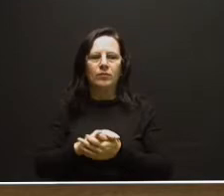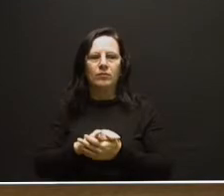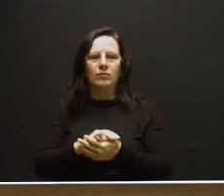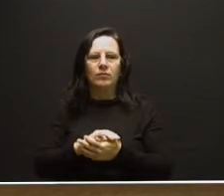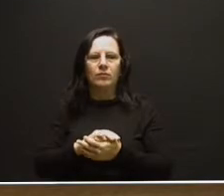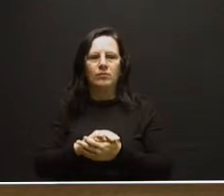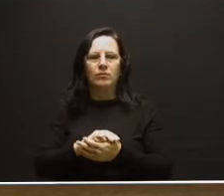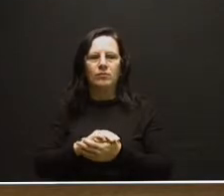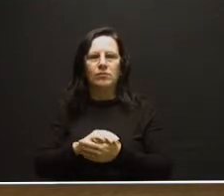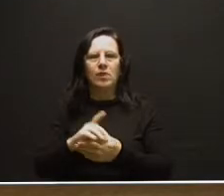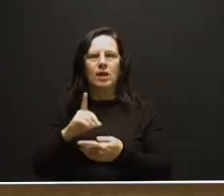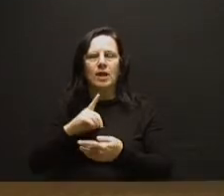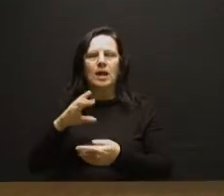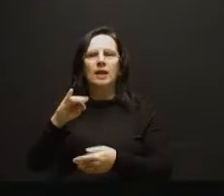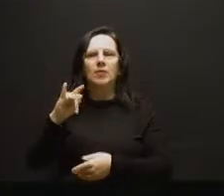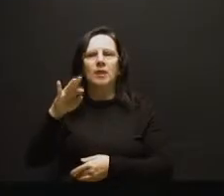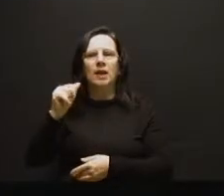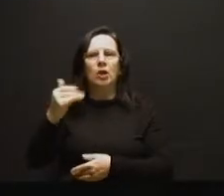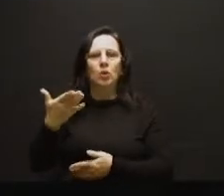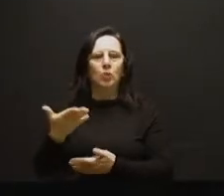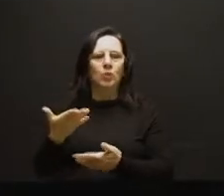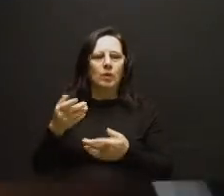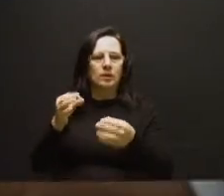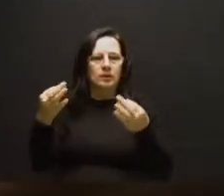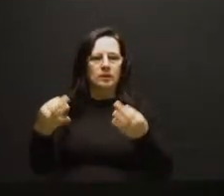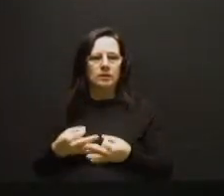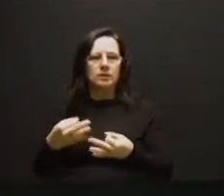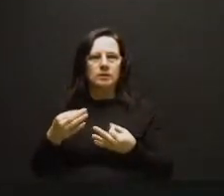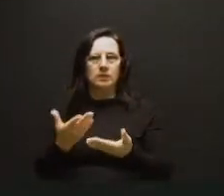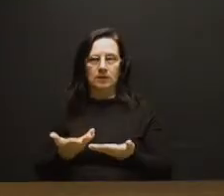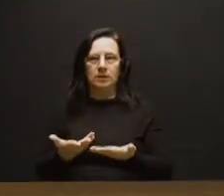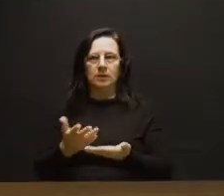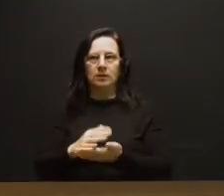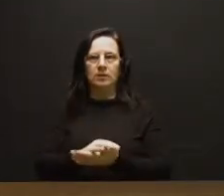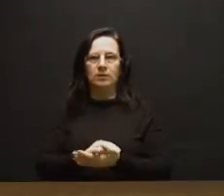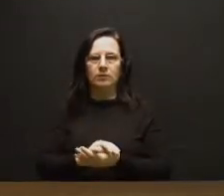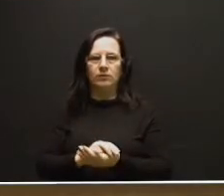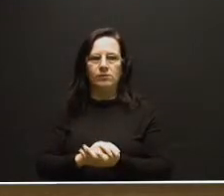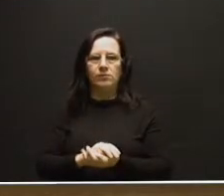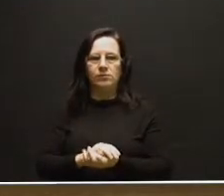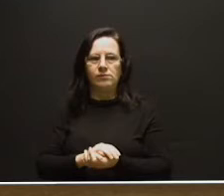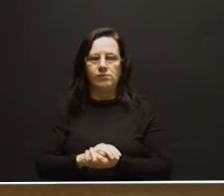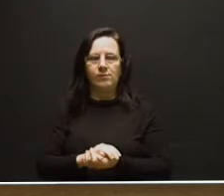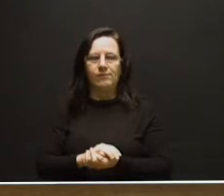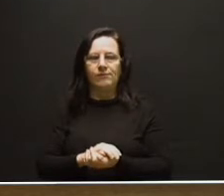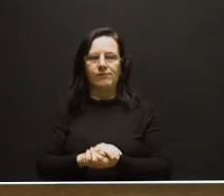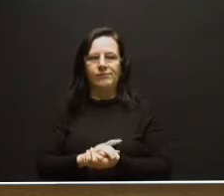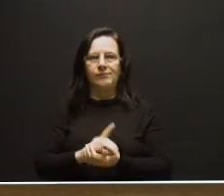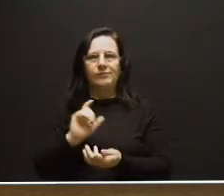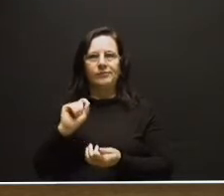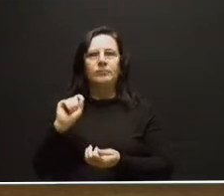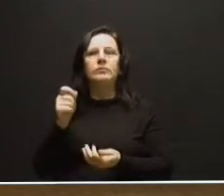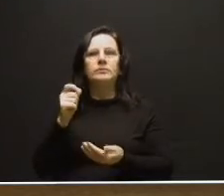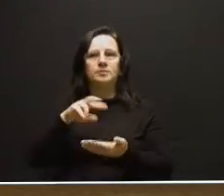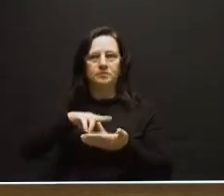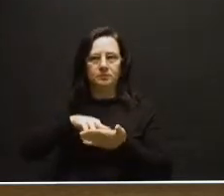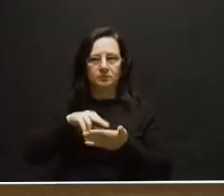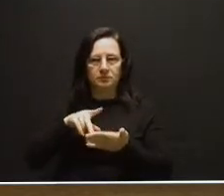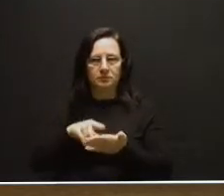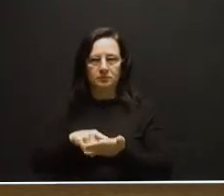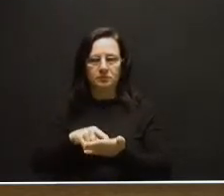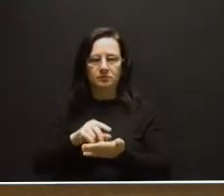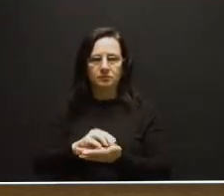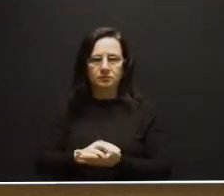é a temperatura real de controle né e aí que eu queria deixar bem claro para vocês